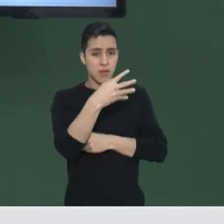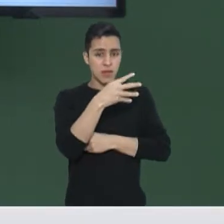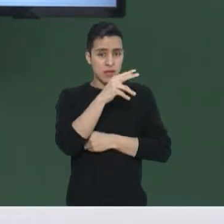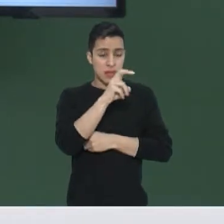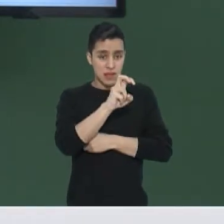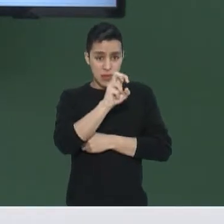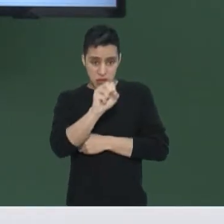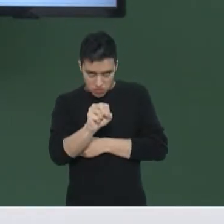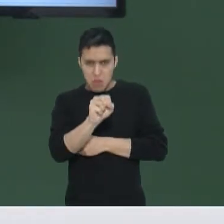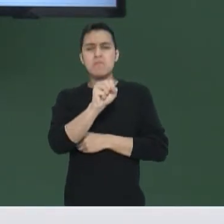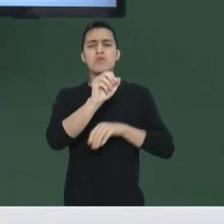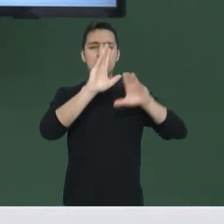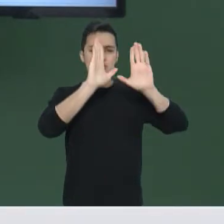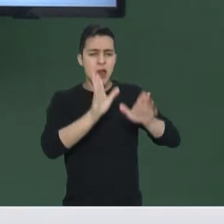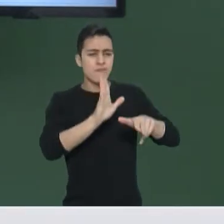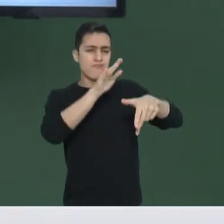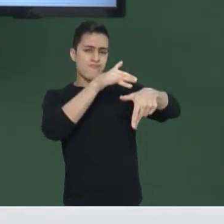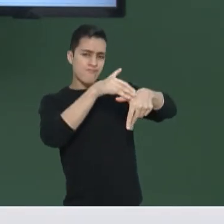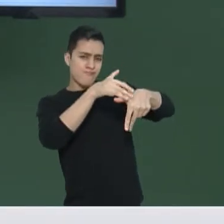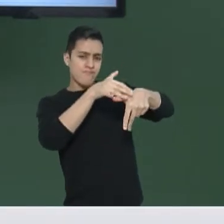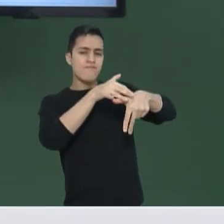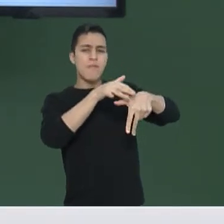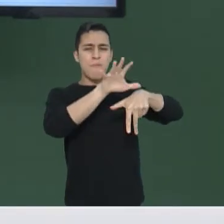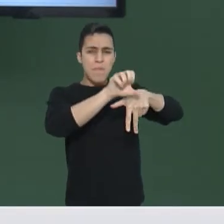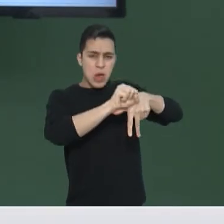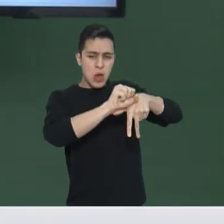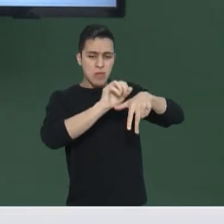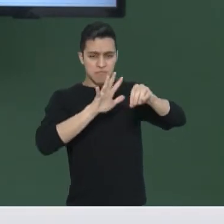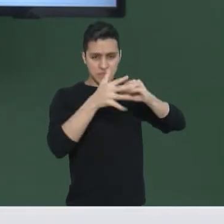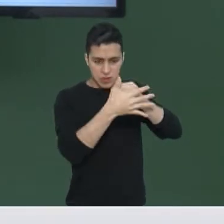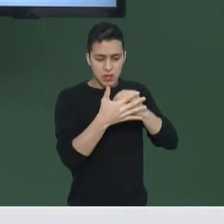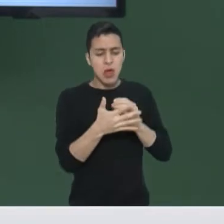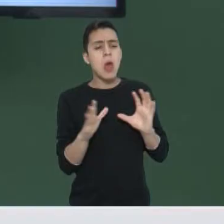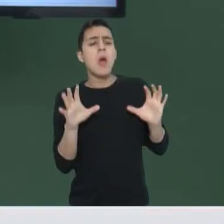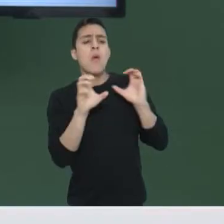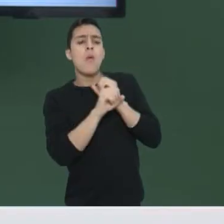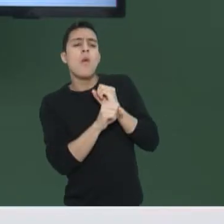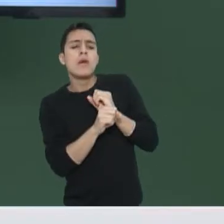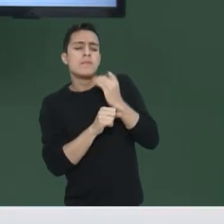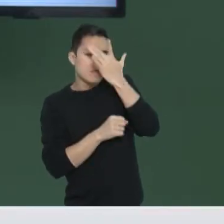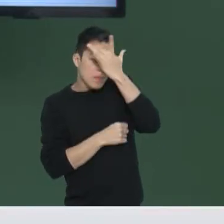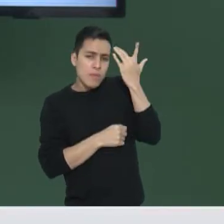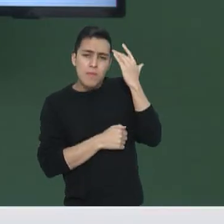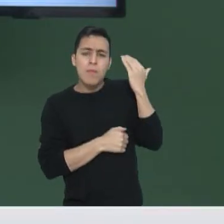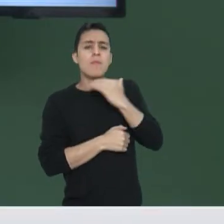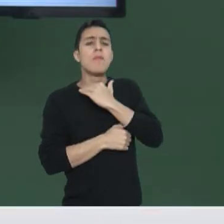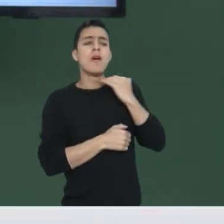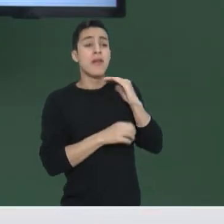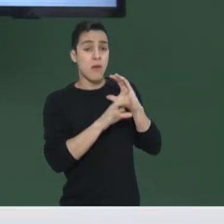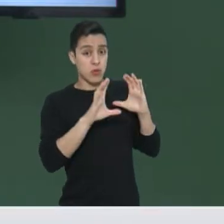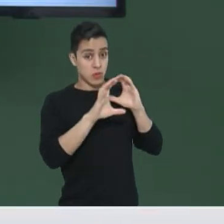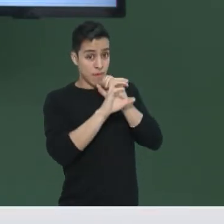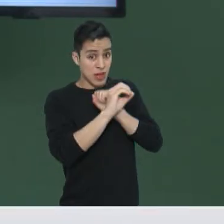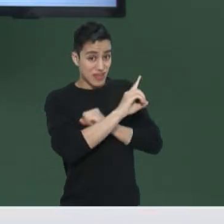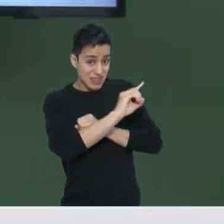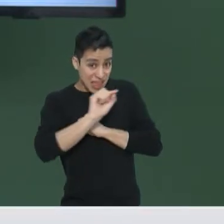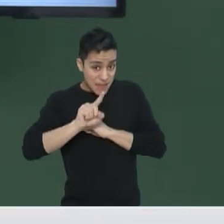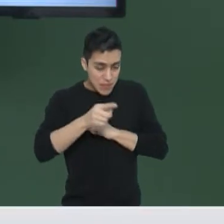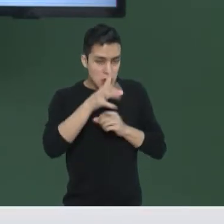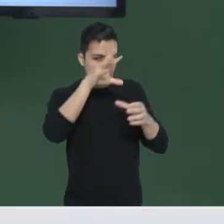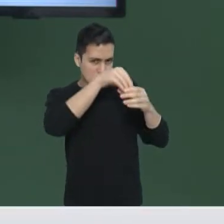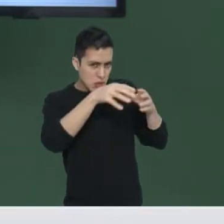458 pessoas pegaram a doença. E a mortalidade? A cada 100 mil pessoas, nós